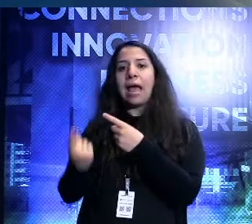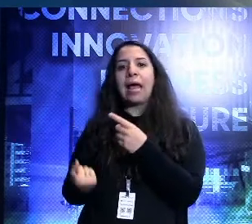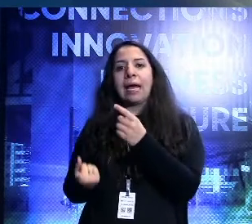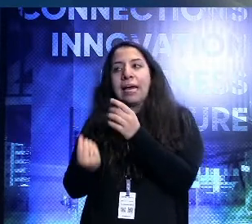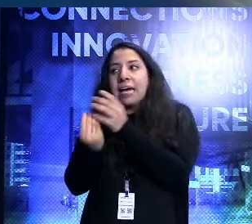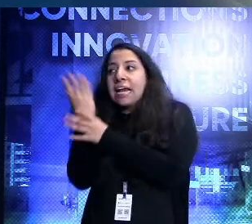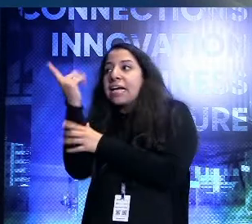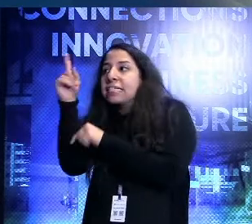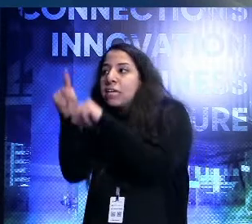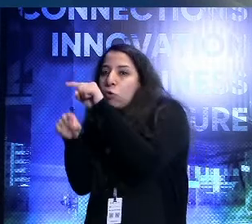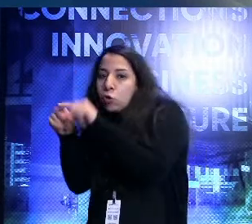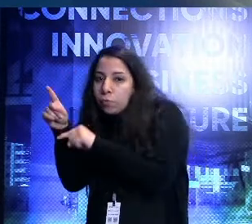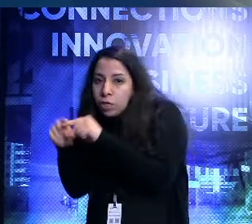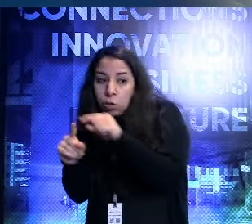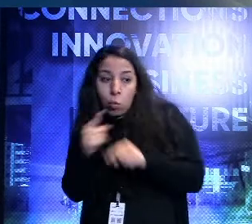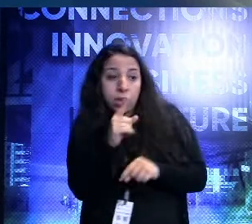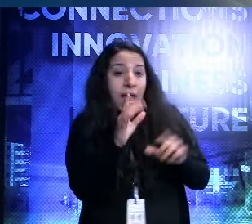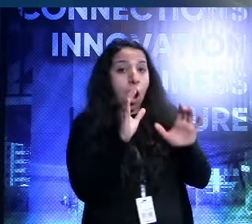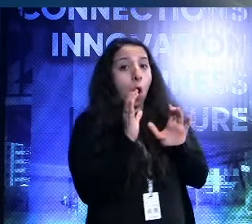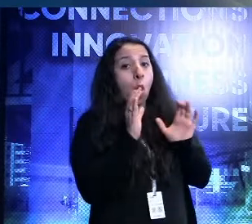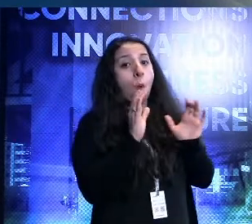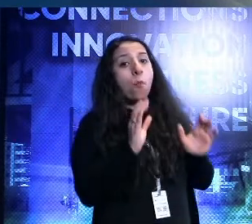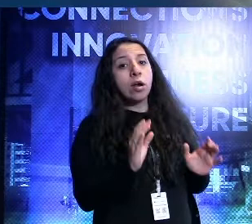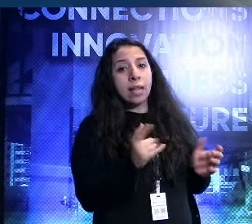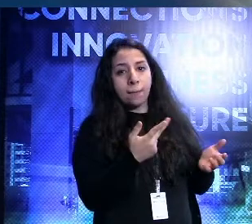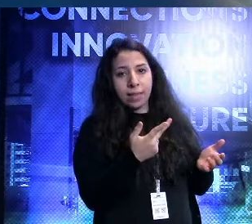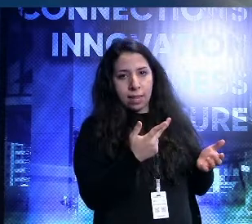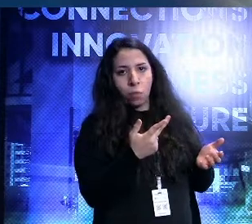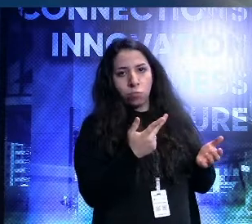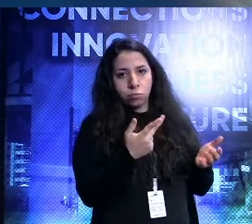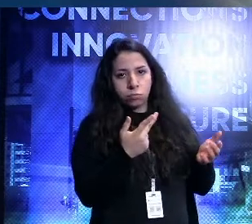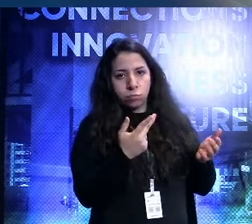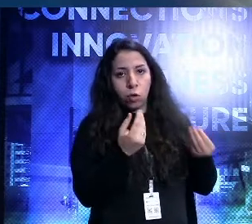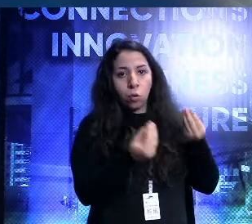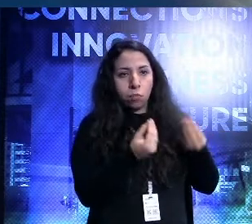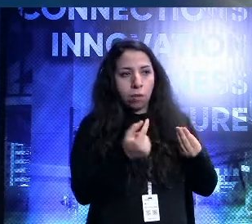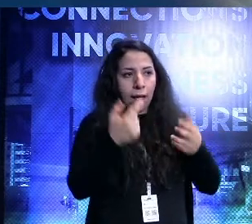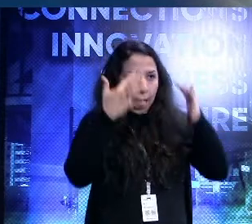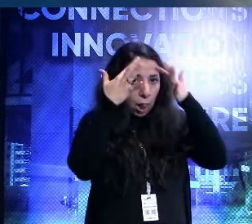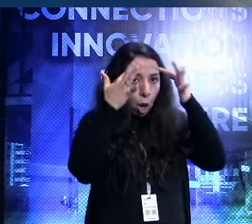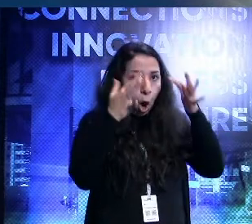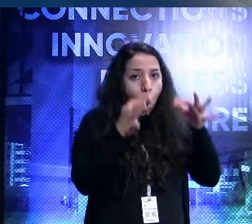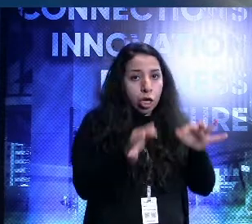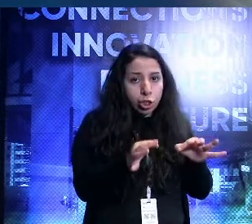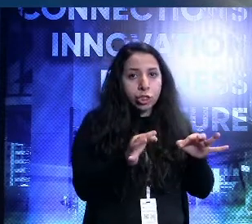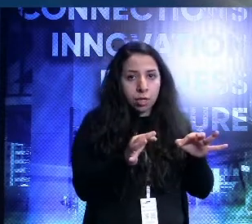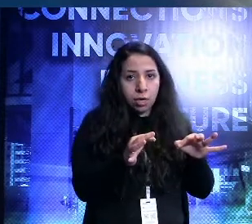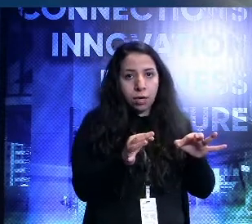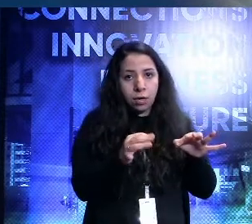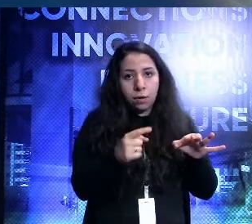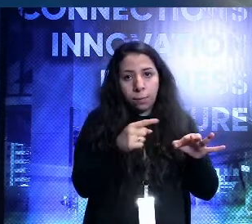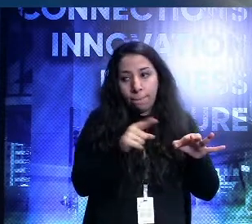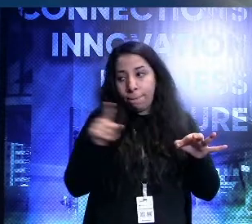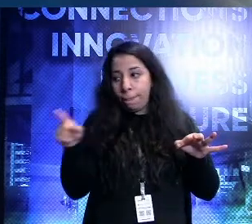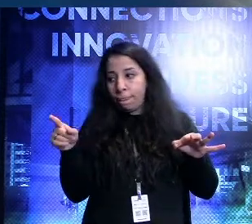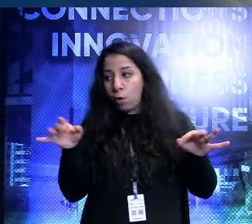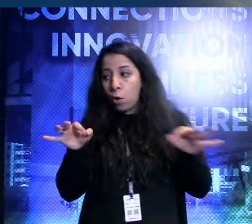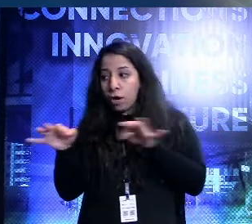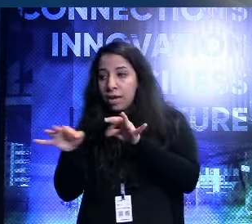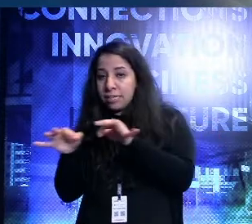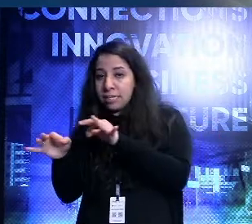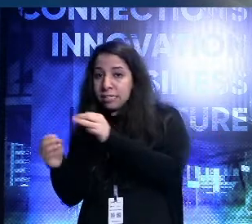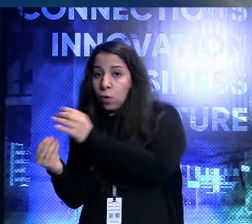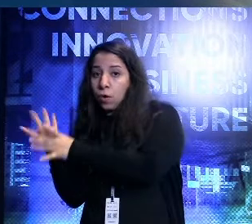pattern comportamental. Ele tem muito mais a ver com a tua lógica do que com a organização e criação